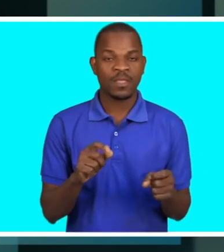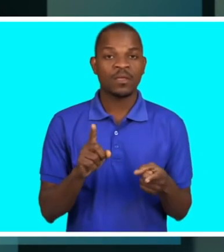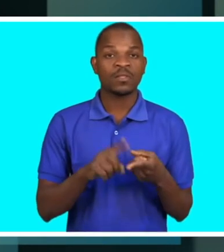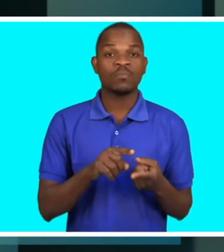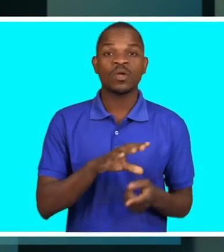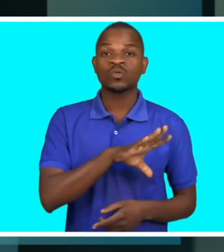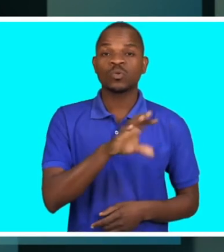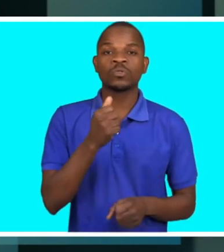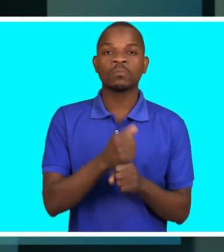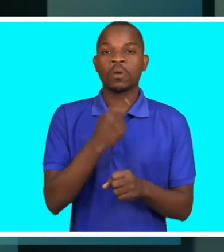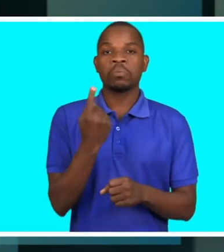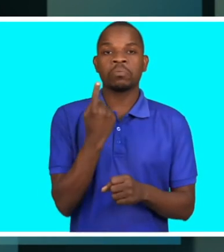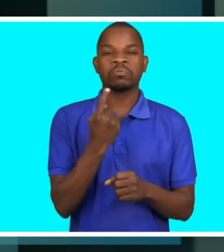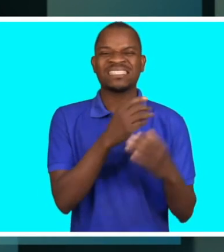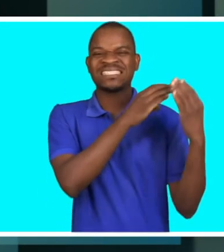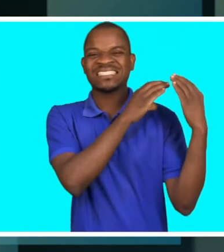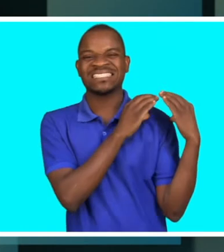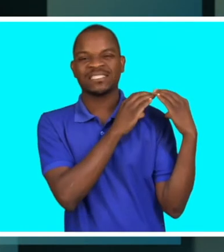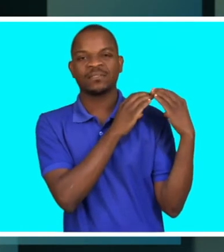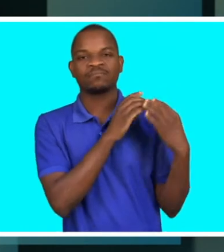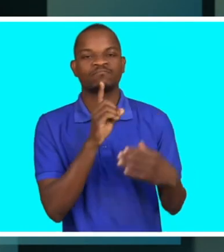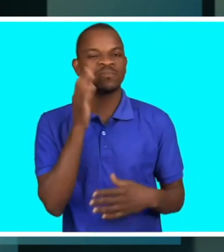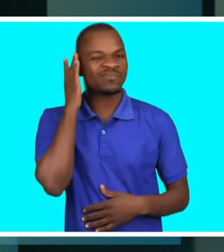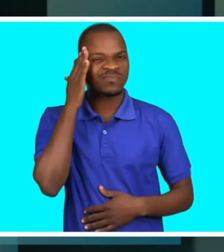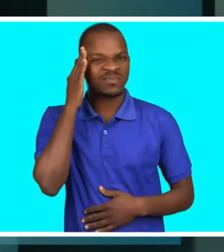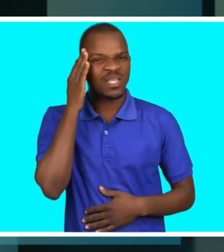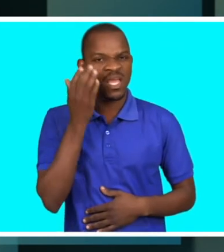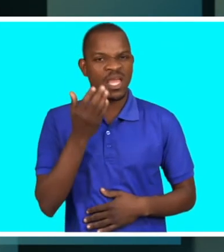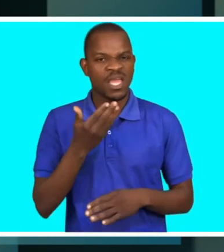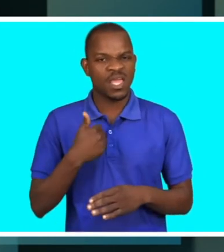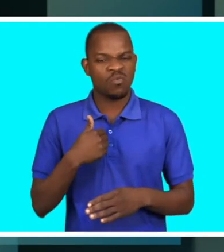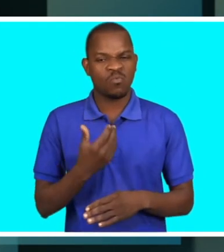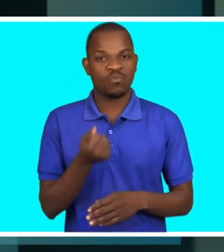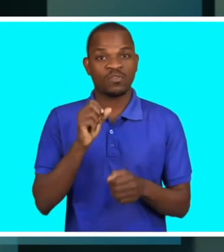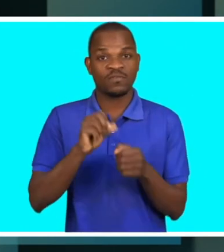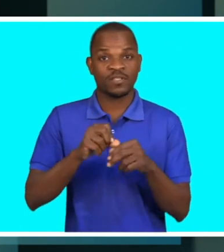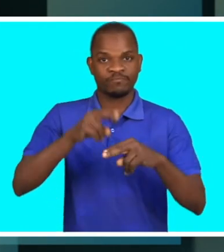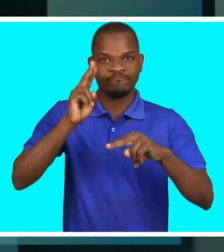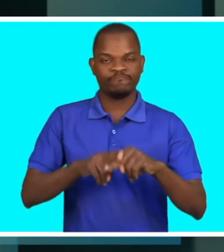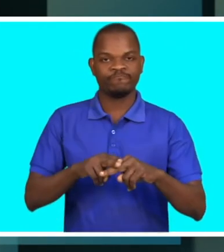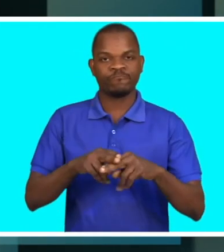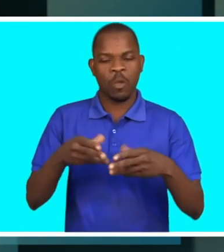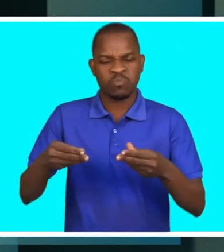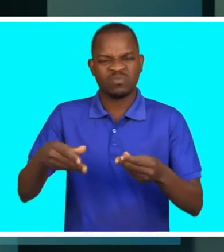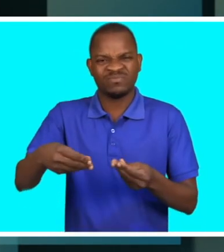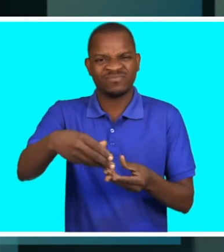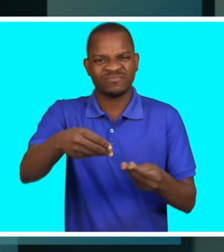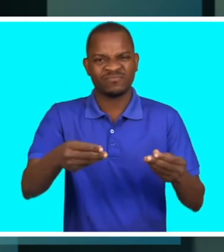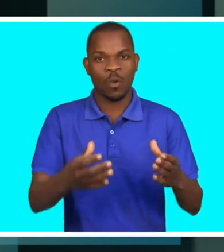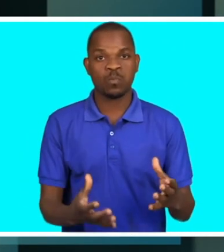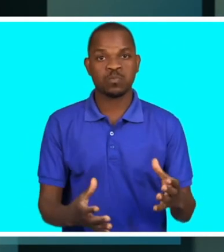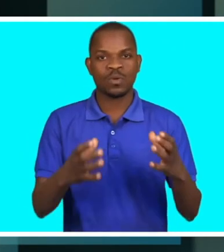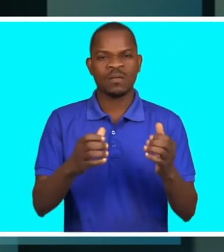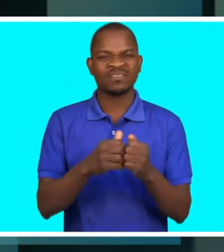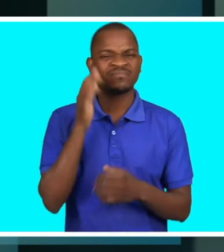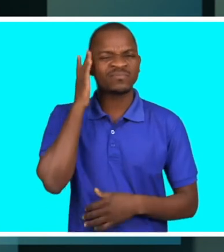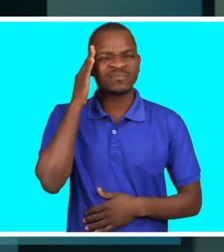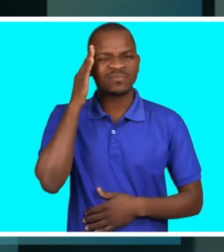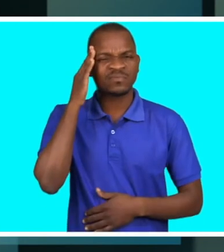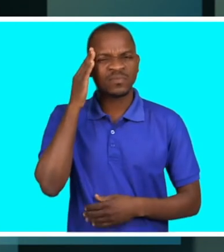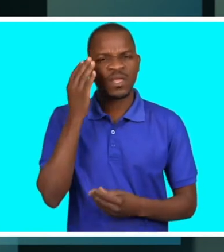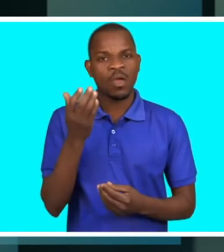dizer, todo o trabalho está dentro de mim. Então, eu pensei... é um trabalho que eu sempre fazia sentado. Sempre que eu fazia, fazia sentado. Eu pensei...